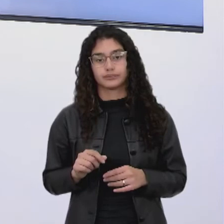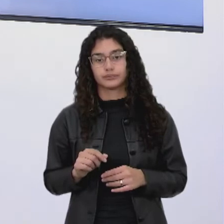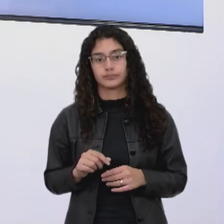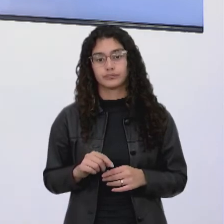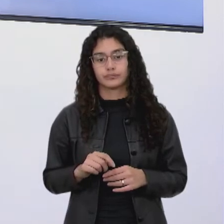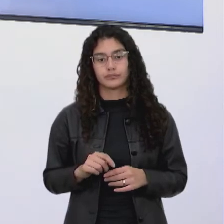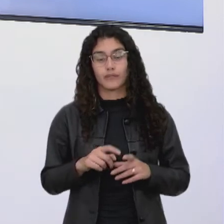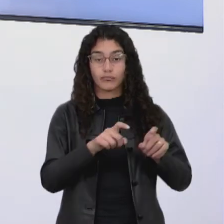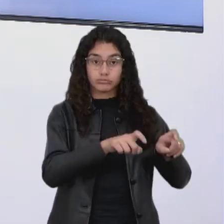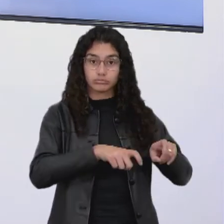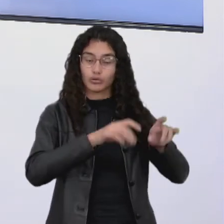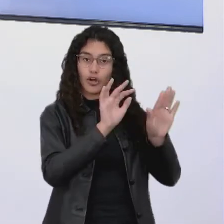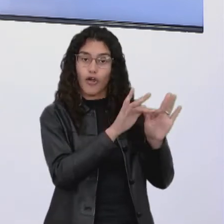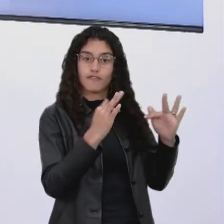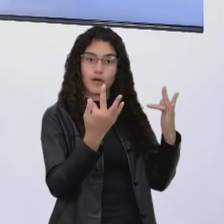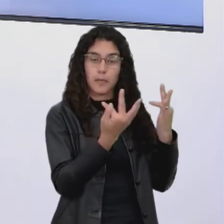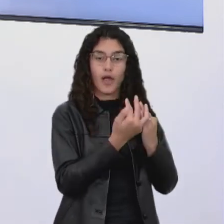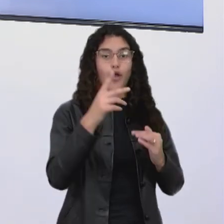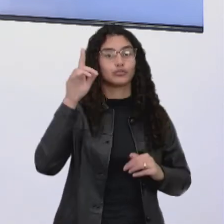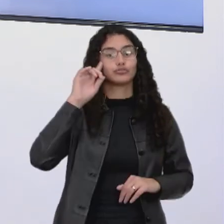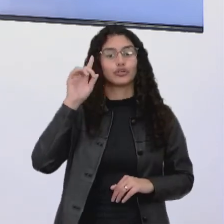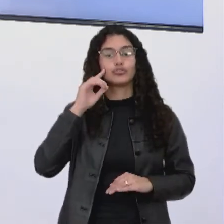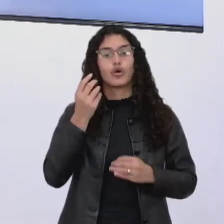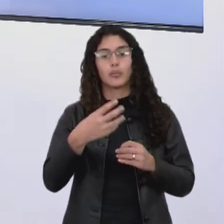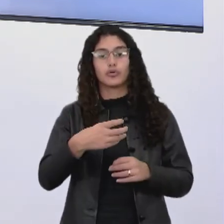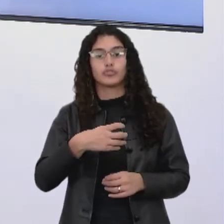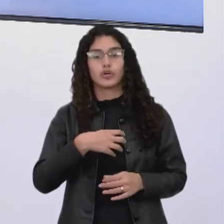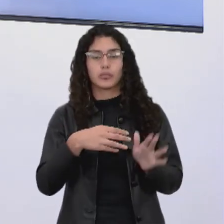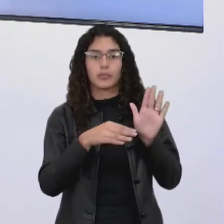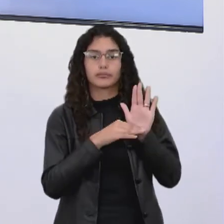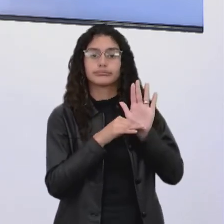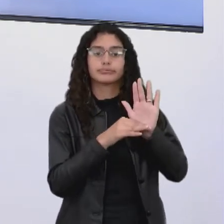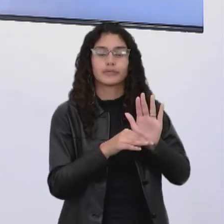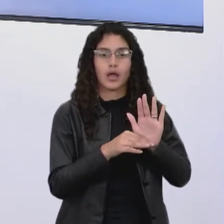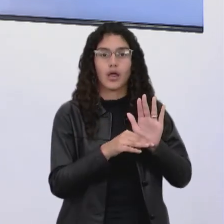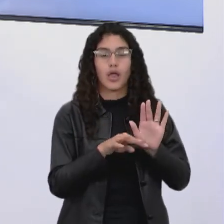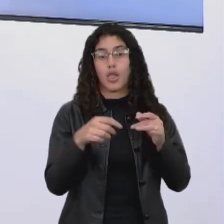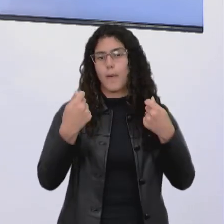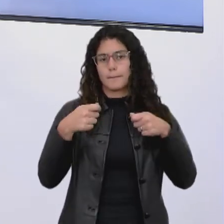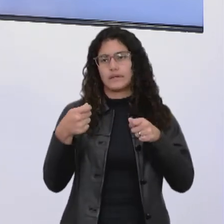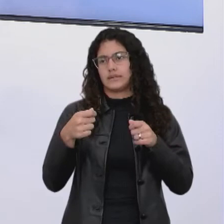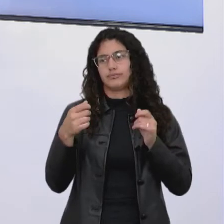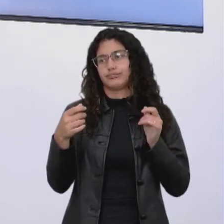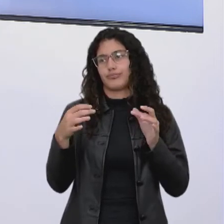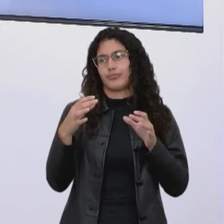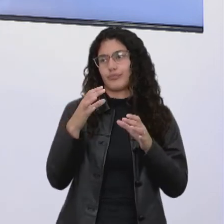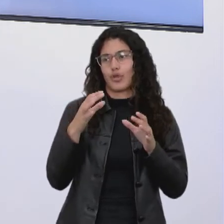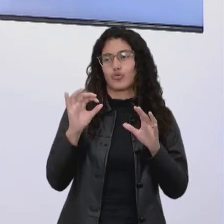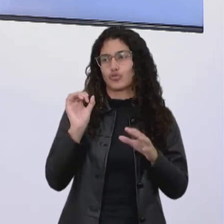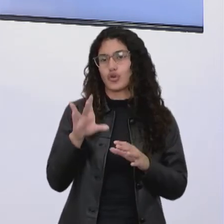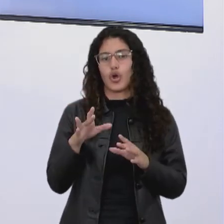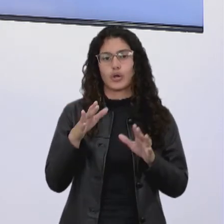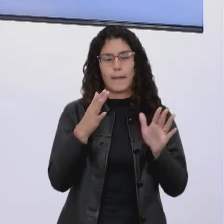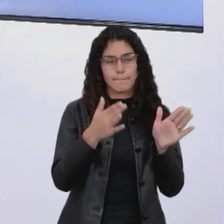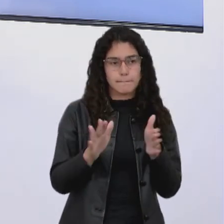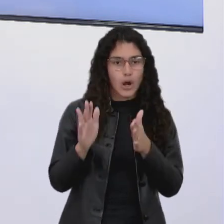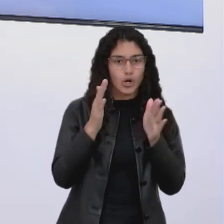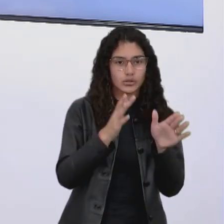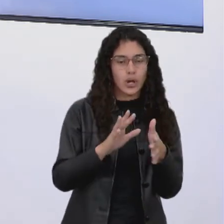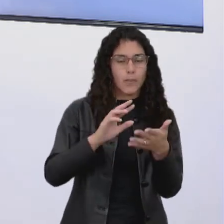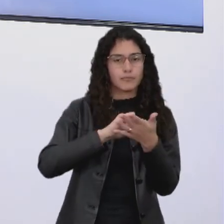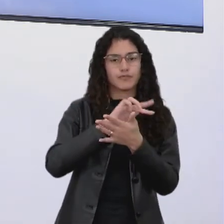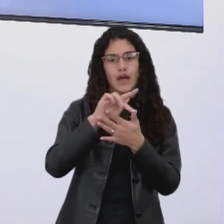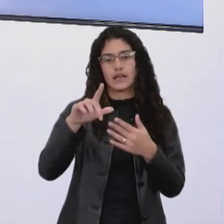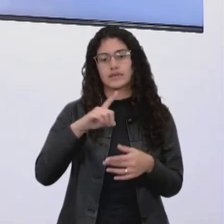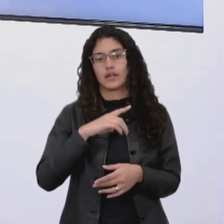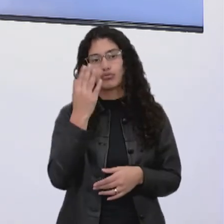essa agricultura familiar e tradicional como meio de subsídio, né? A gente não precisa ser totalmente dependente só dessas produções imensas de